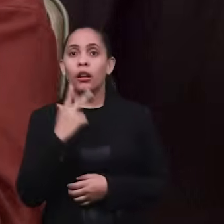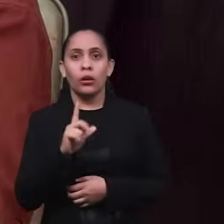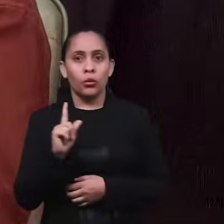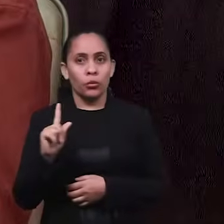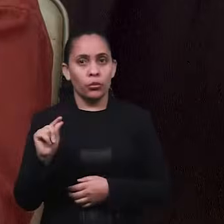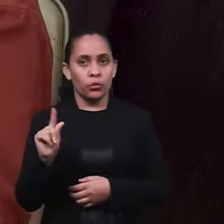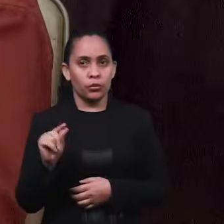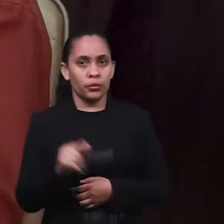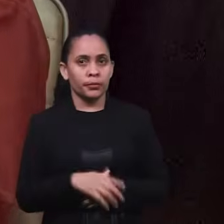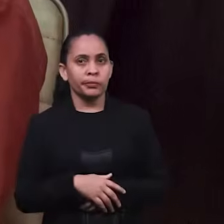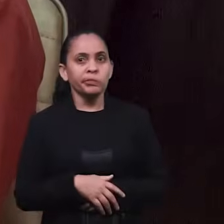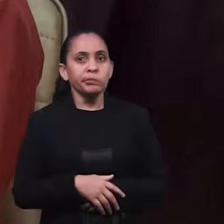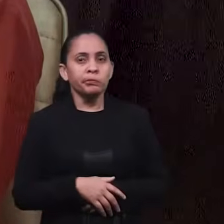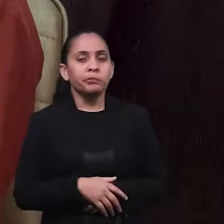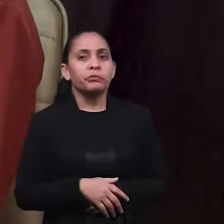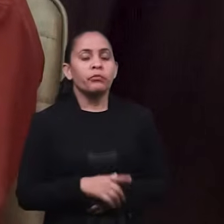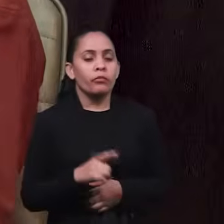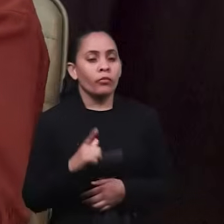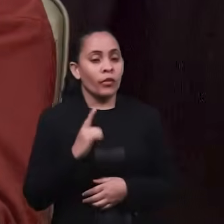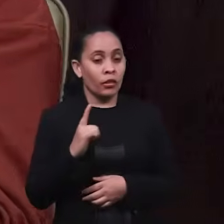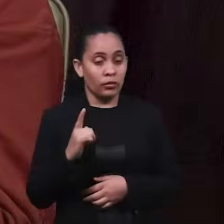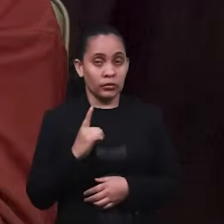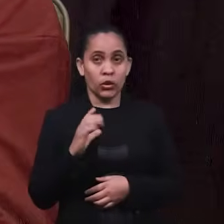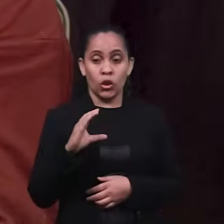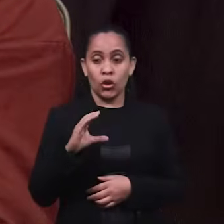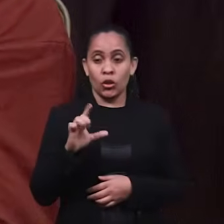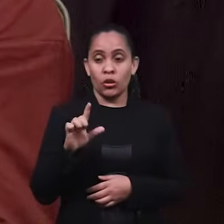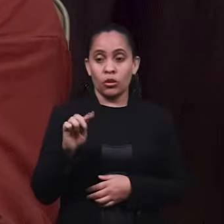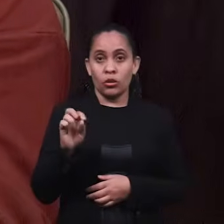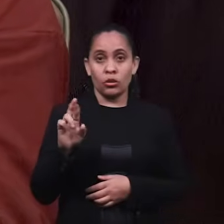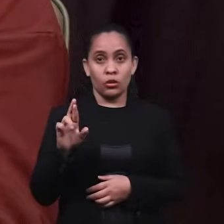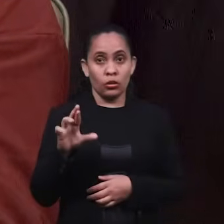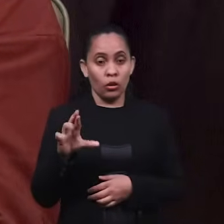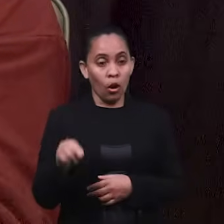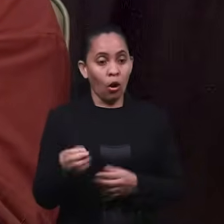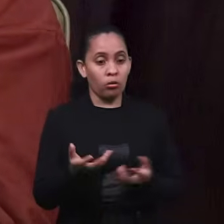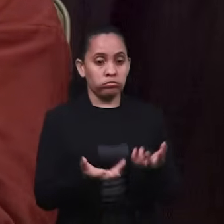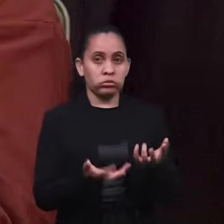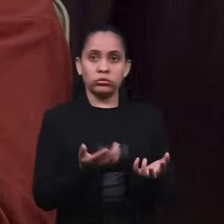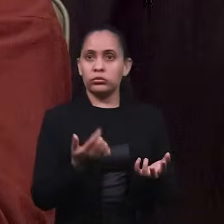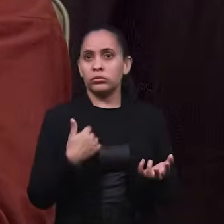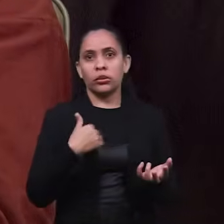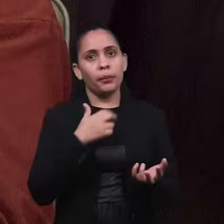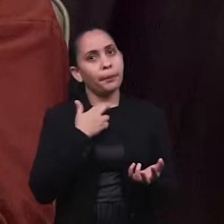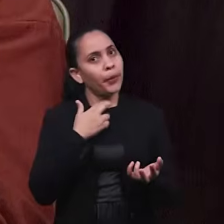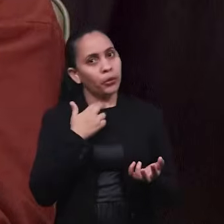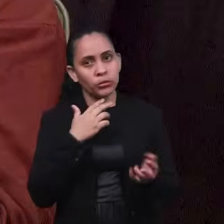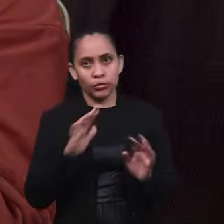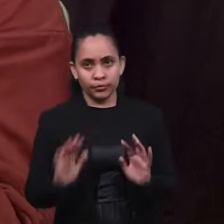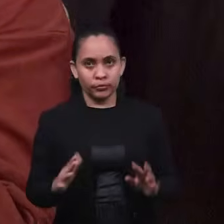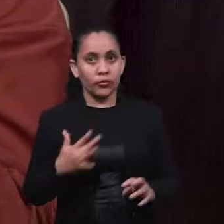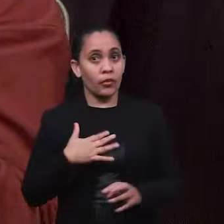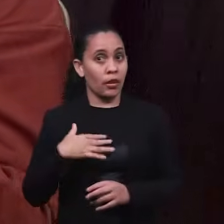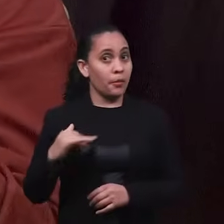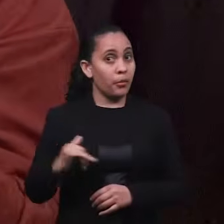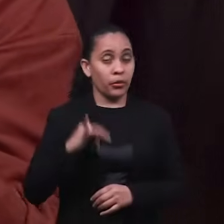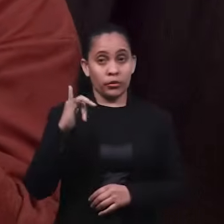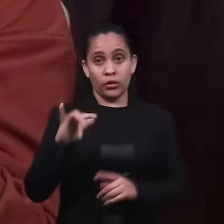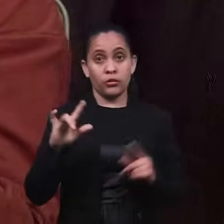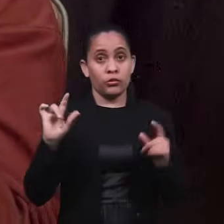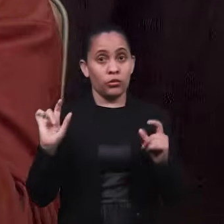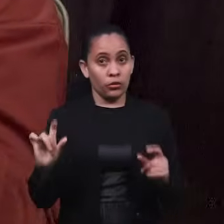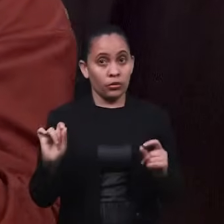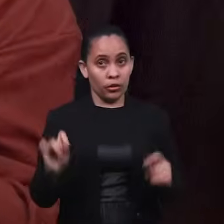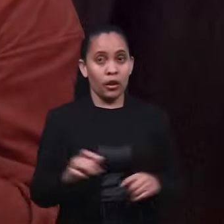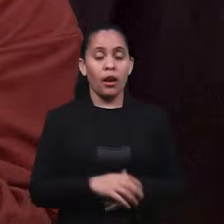pode ser com muito cloro, senão não desenvolve essas bactérias e leveduras. E é importante, se de repente,